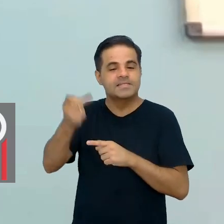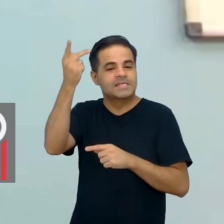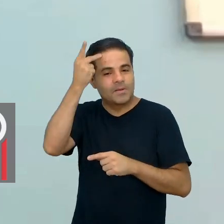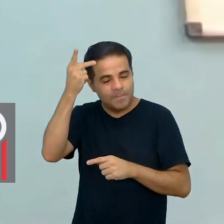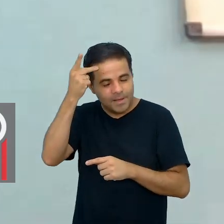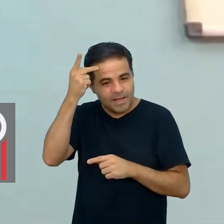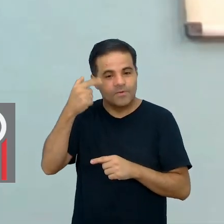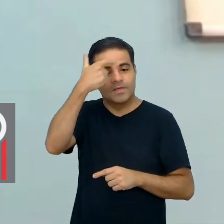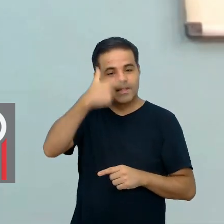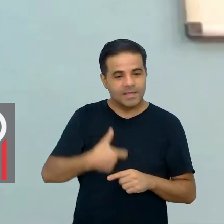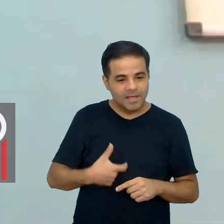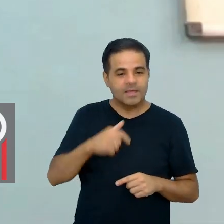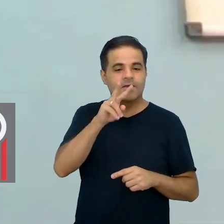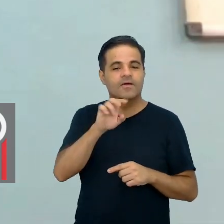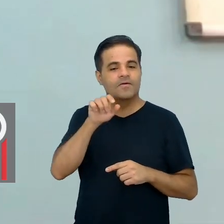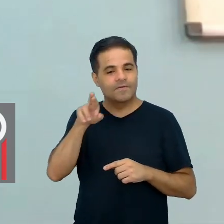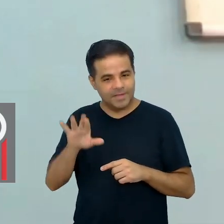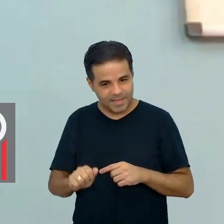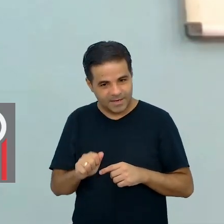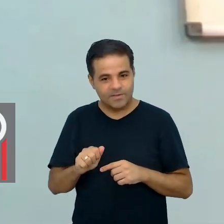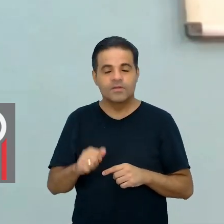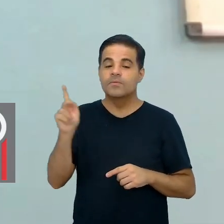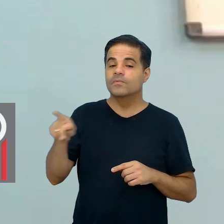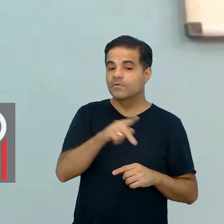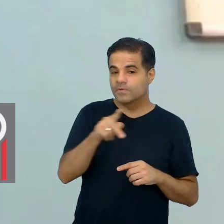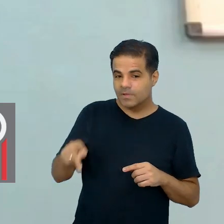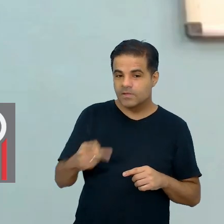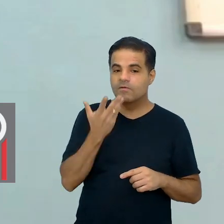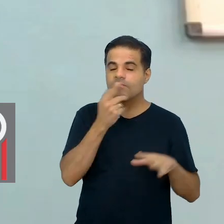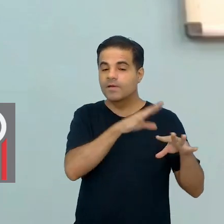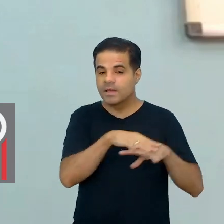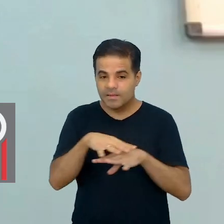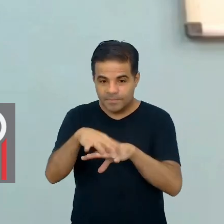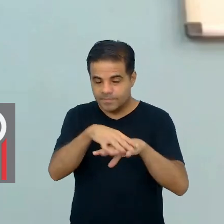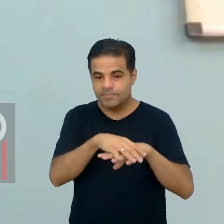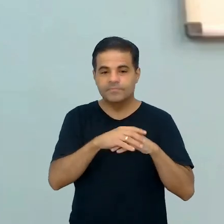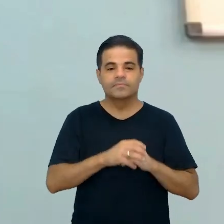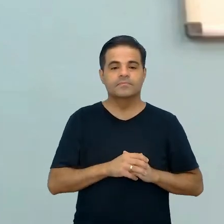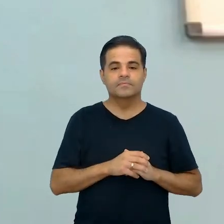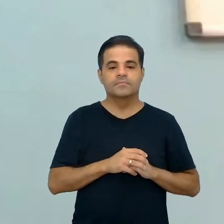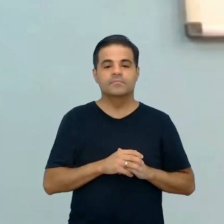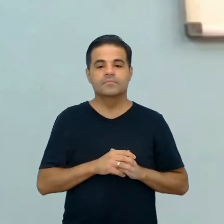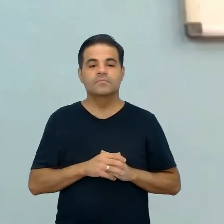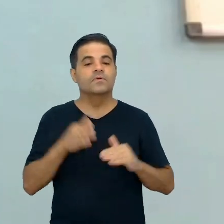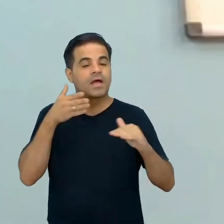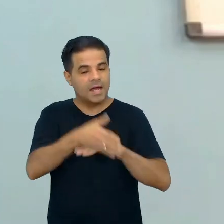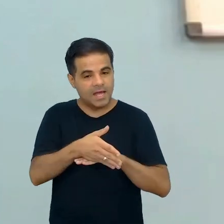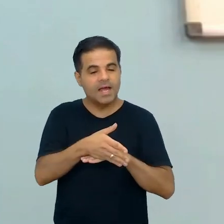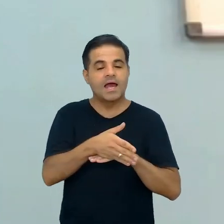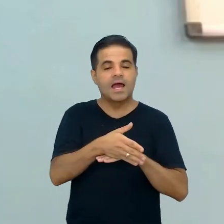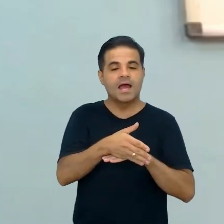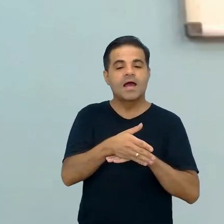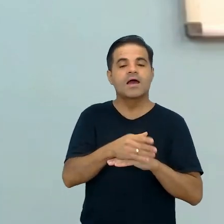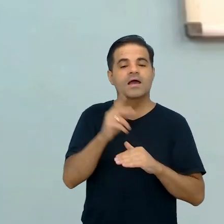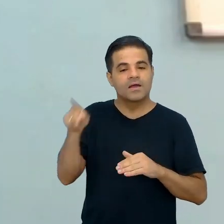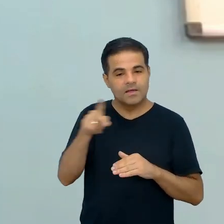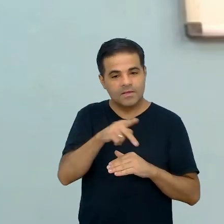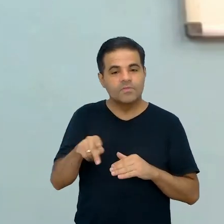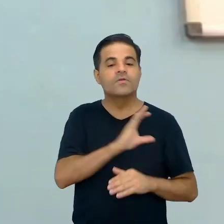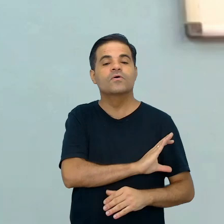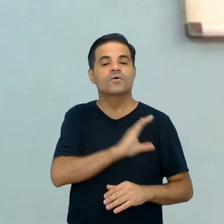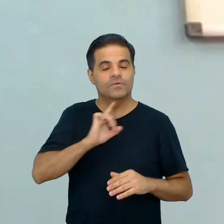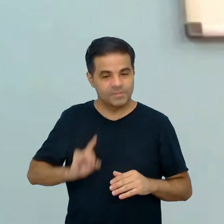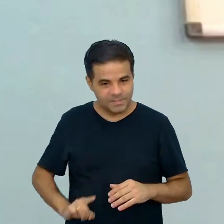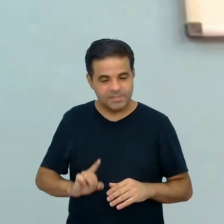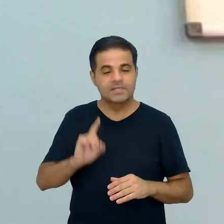Paulo. Eu sou Vera Mônica Ribeiro, professora de matemática, atuando como professora